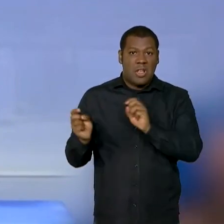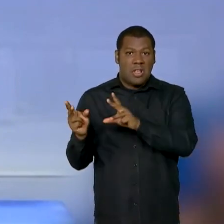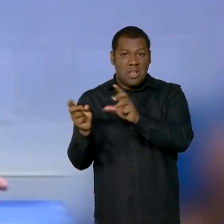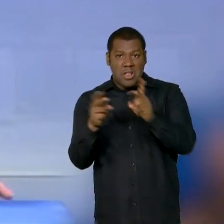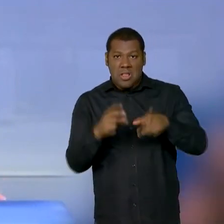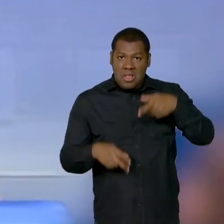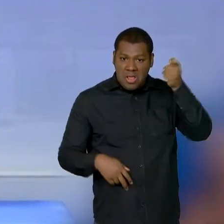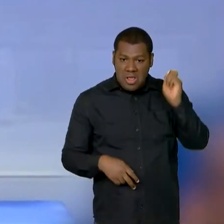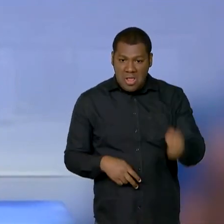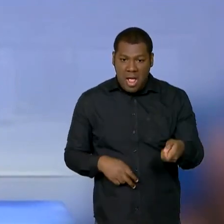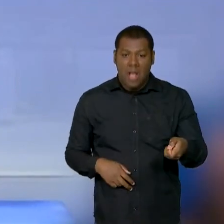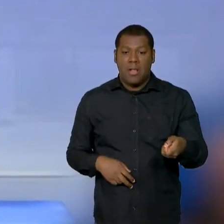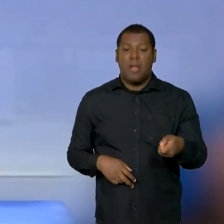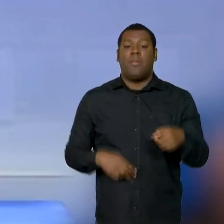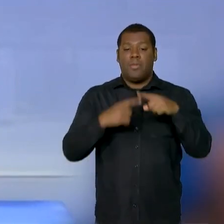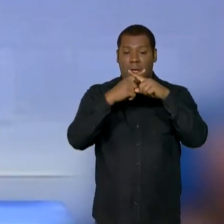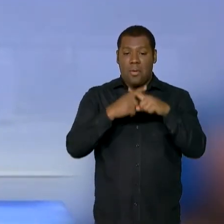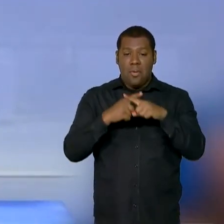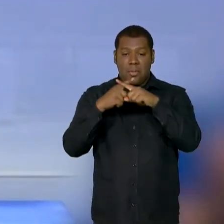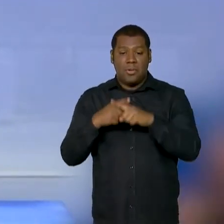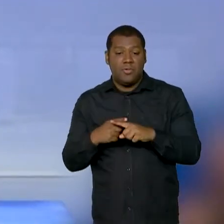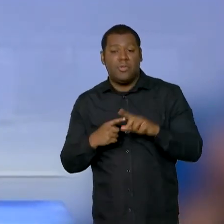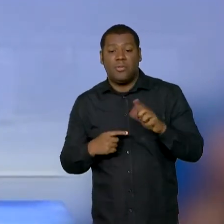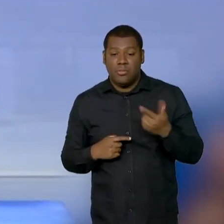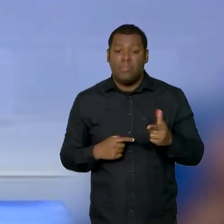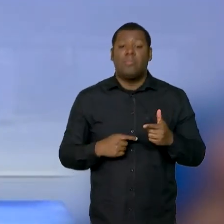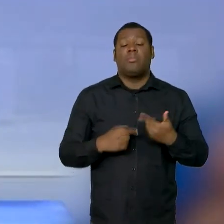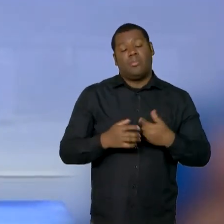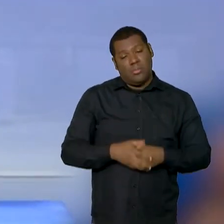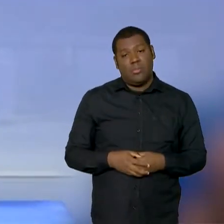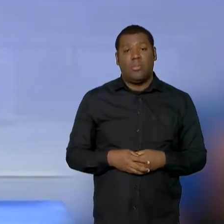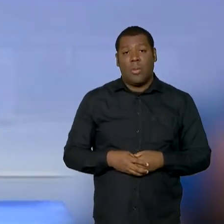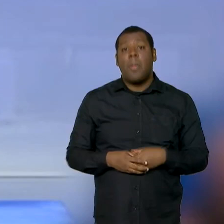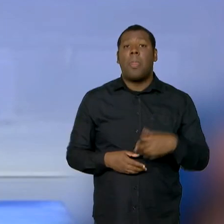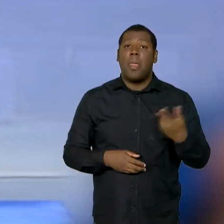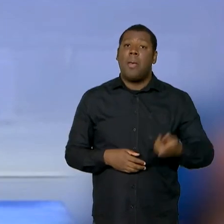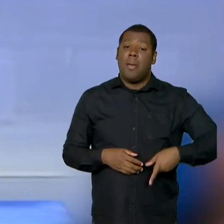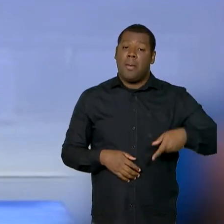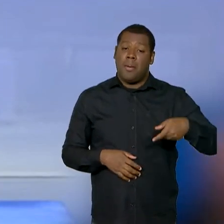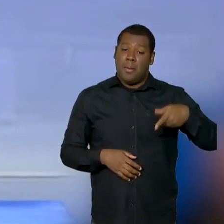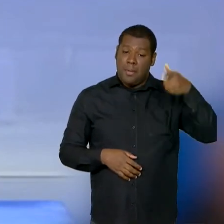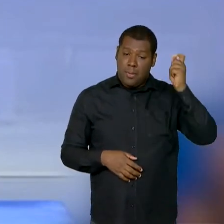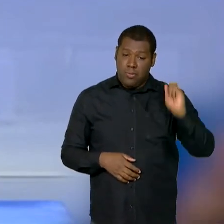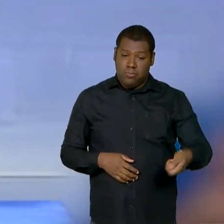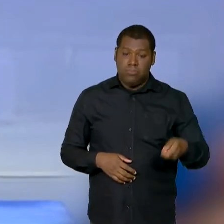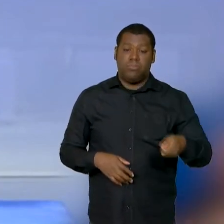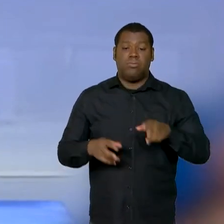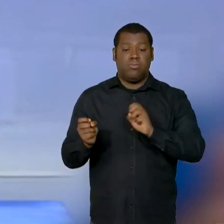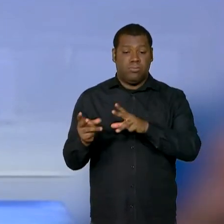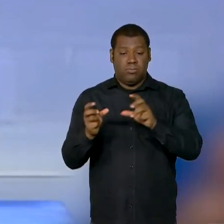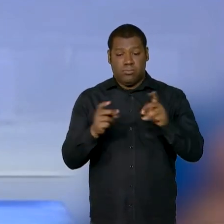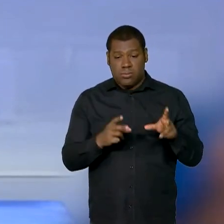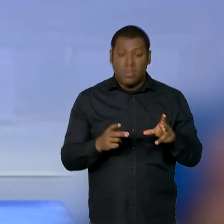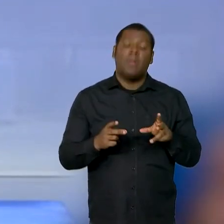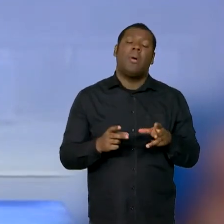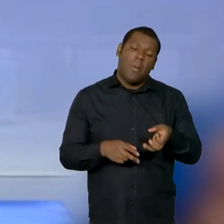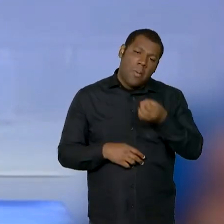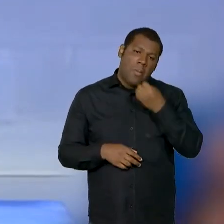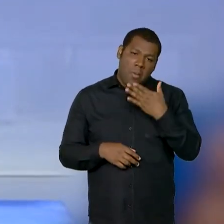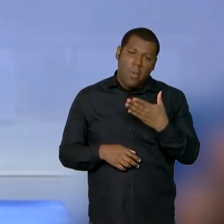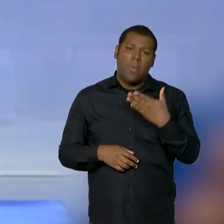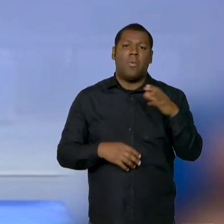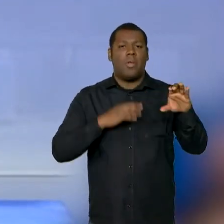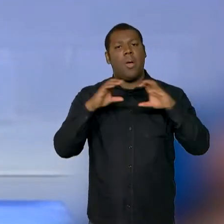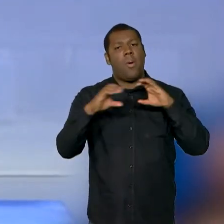que tinha seus desafios, encerrando a primeira relicitação da NTT, mas foi muito bem